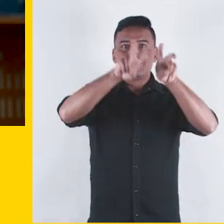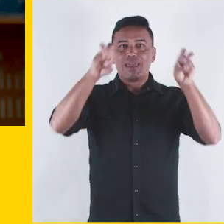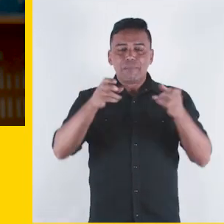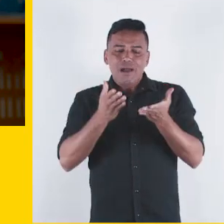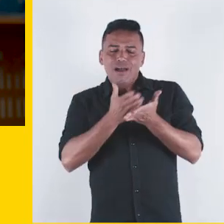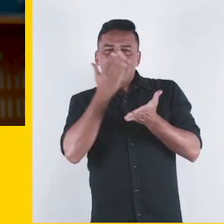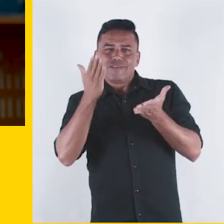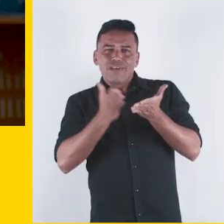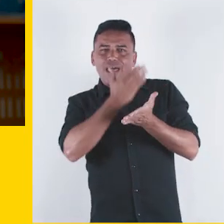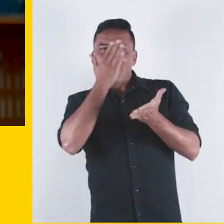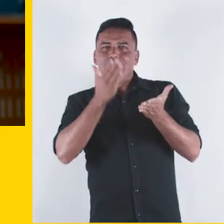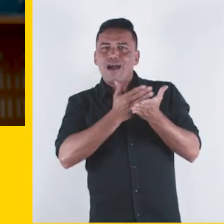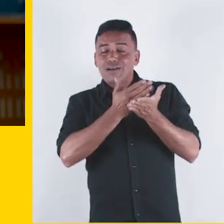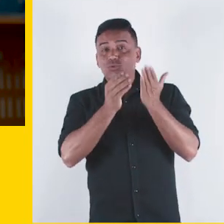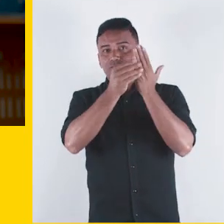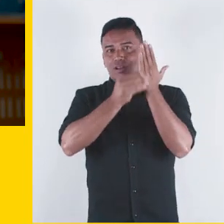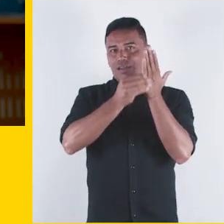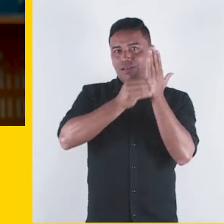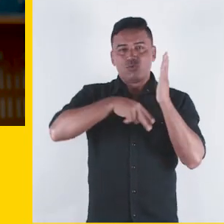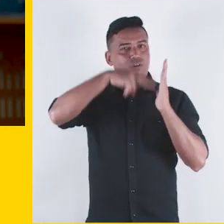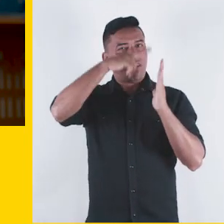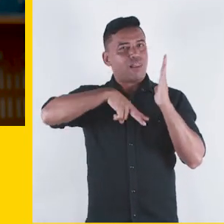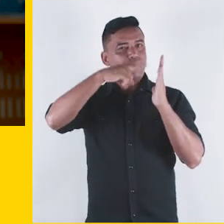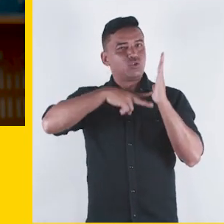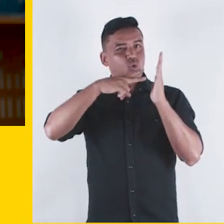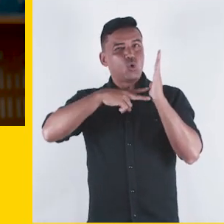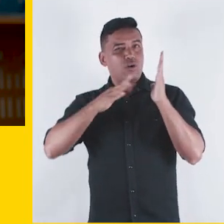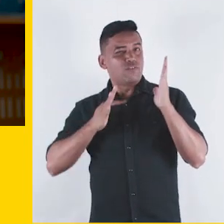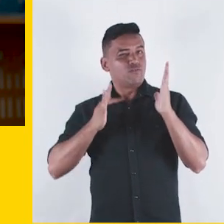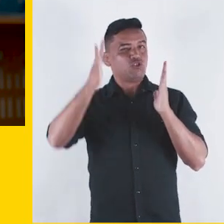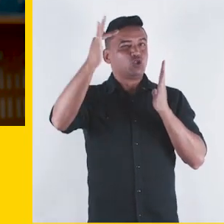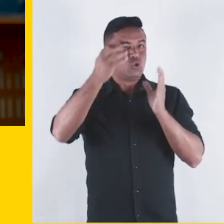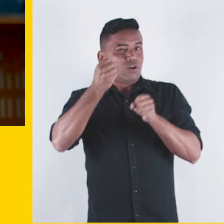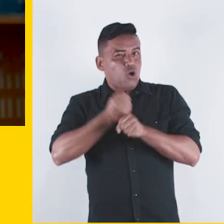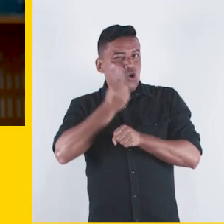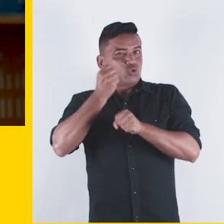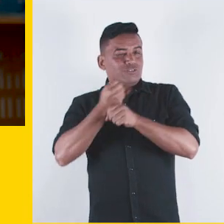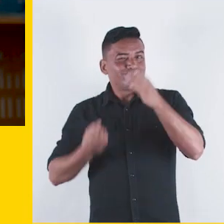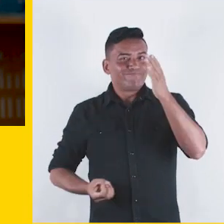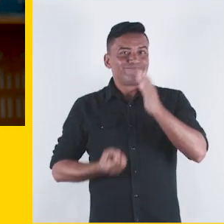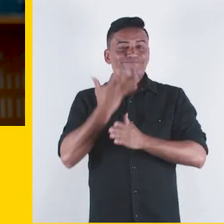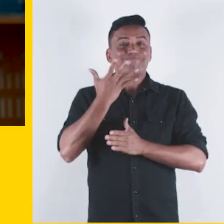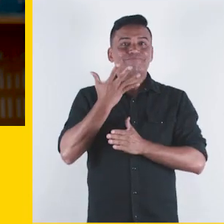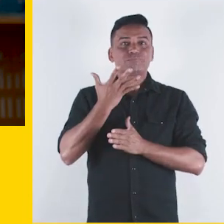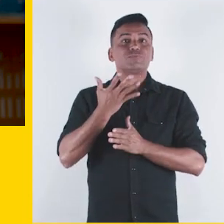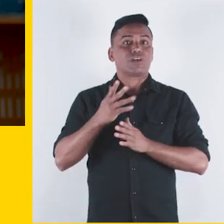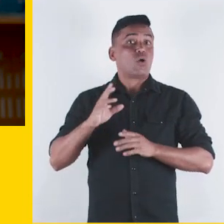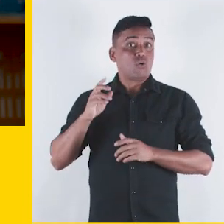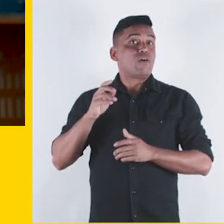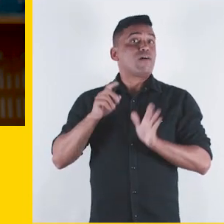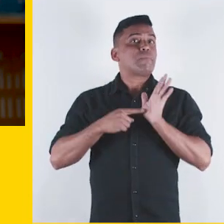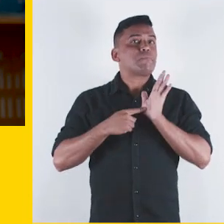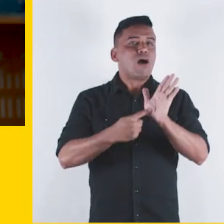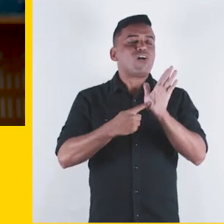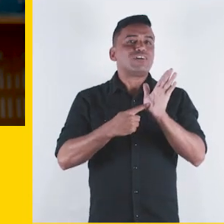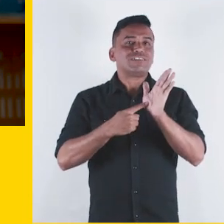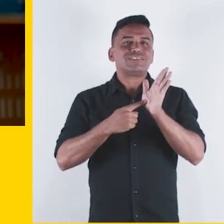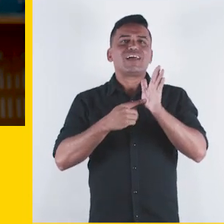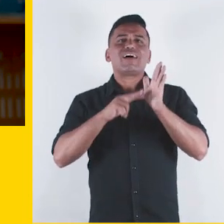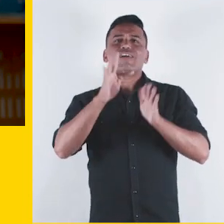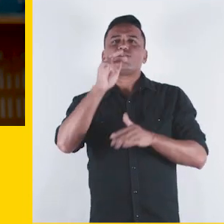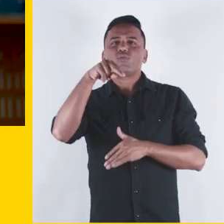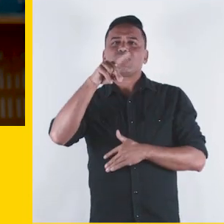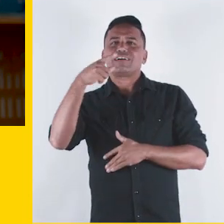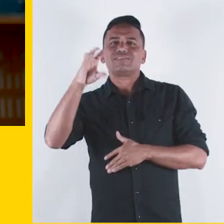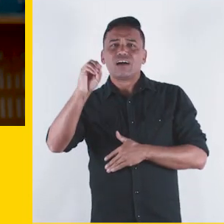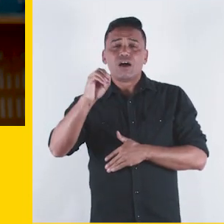Página, Livro e Leitura Tecendo Amanhãs. A realização é da Fundação Municipal de Cultura da